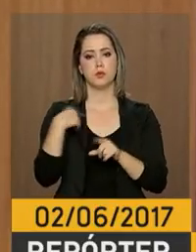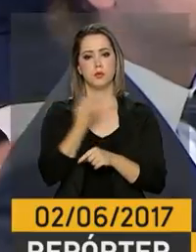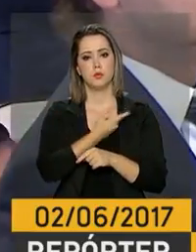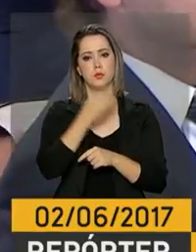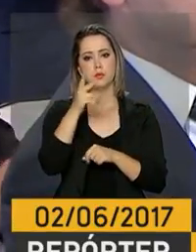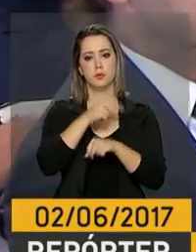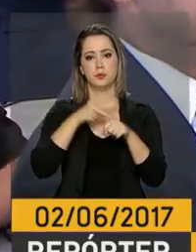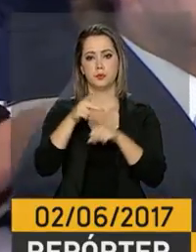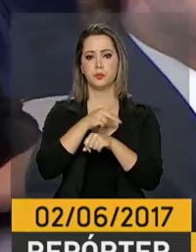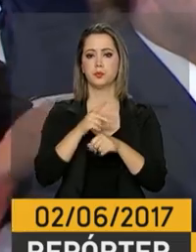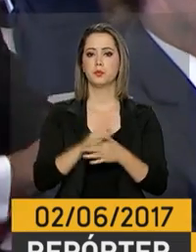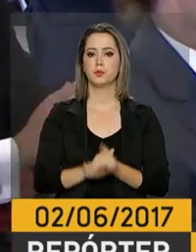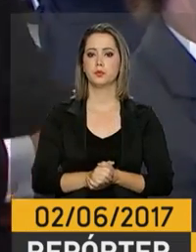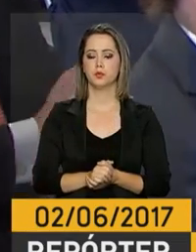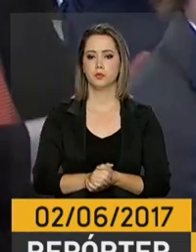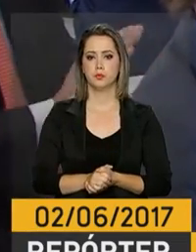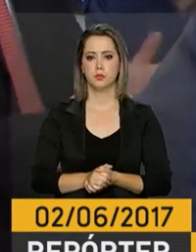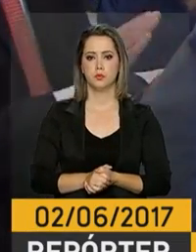brasil